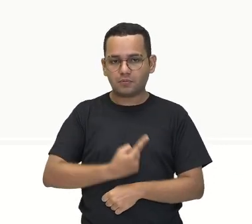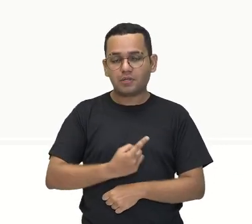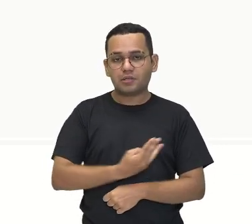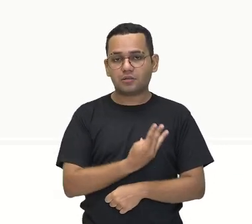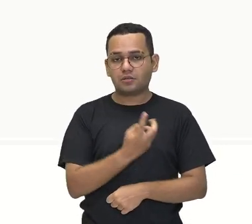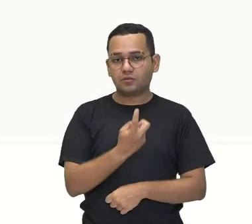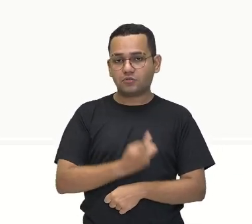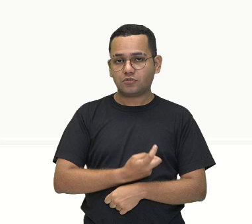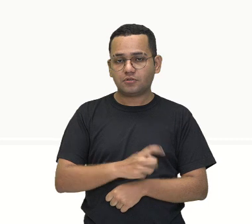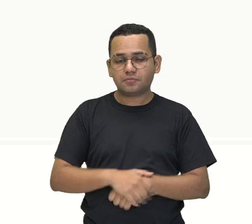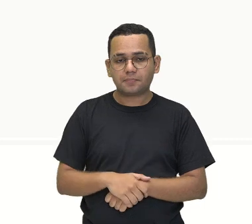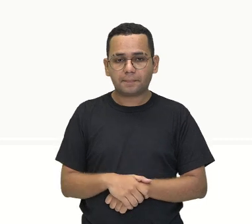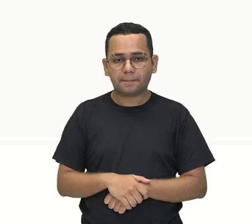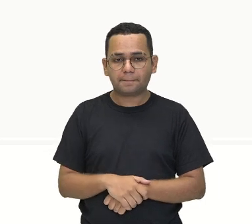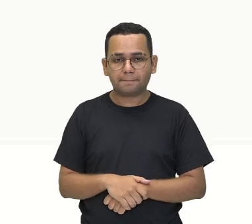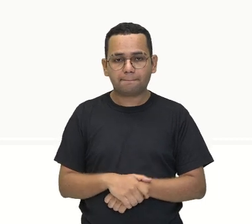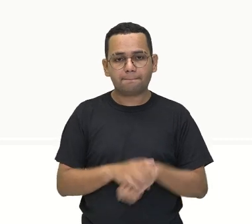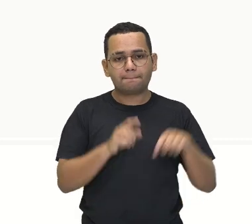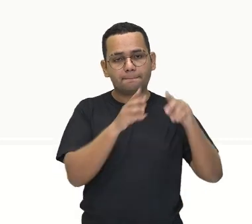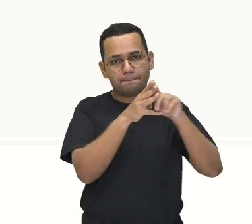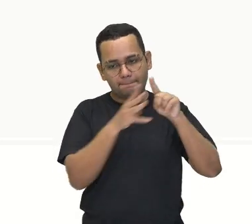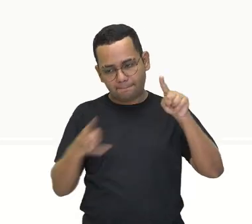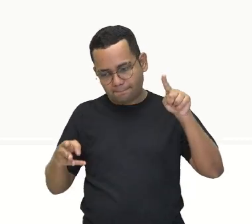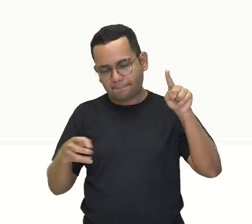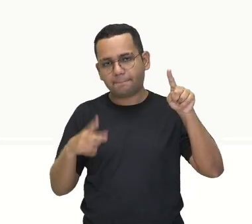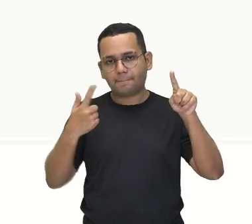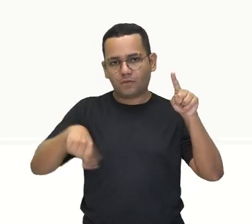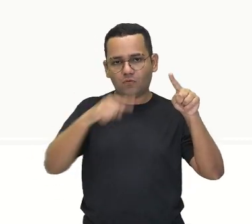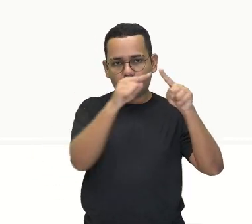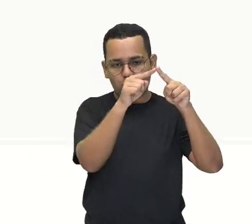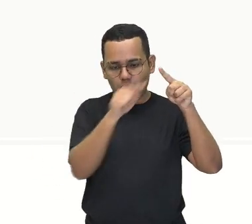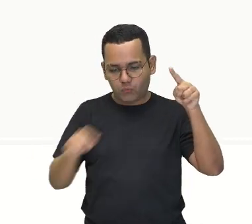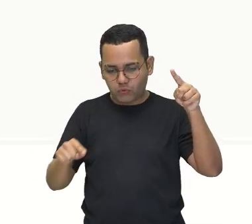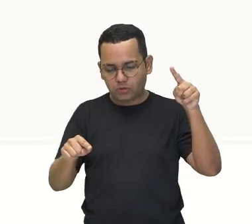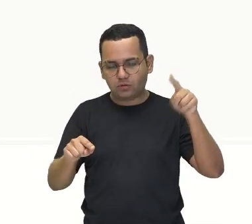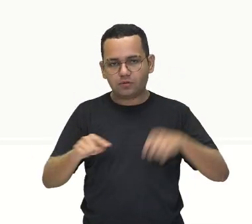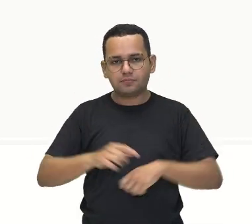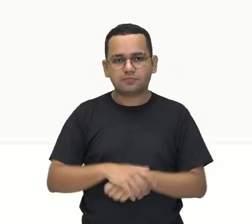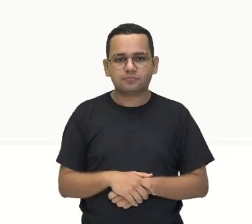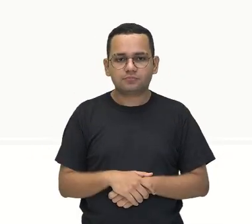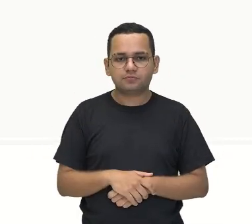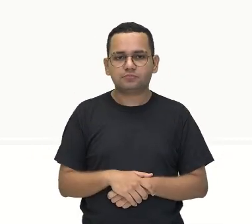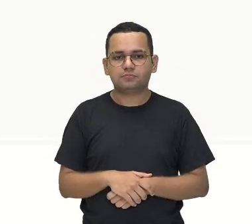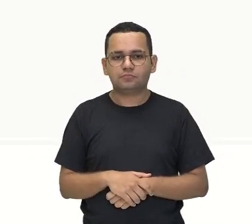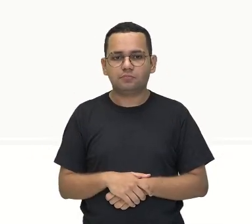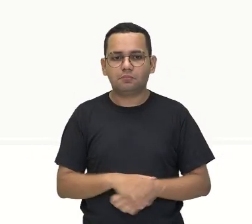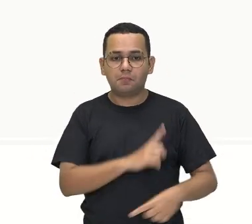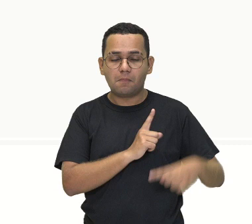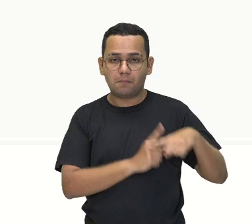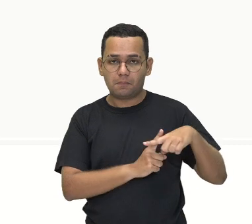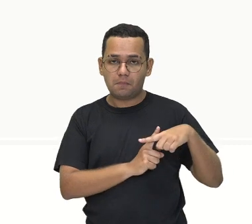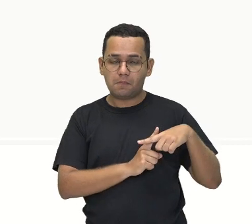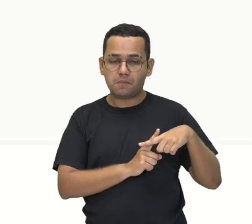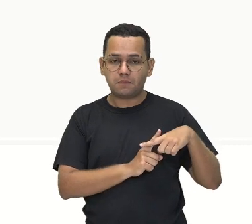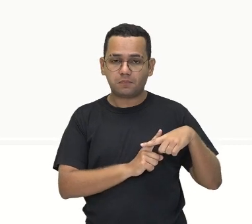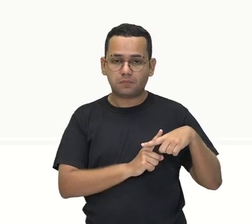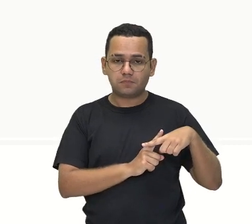3x. Depois aqui, ó, y1 e 3, né, o produto dos 3, então vai dar